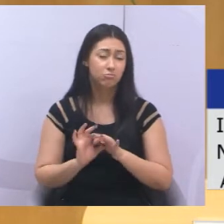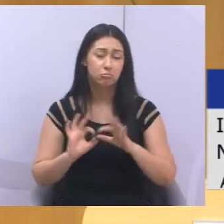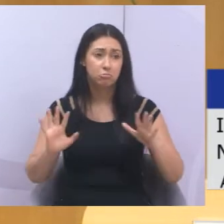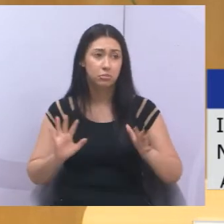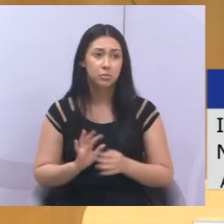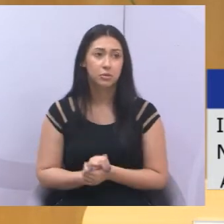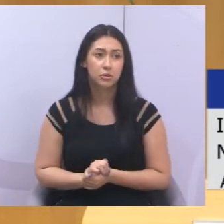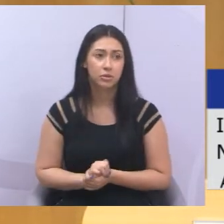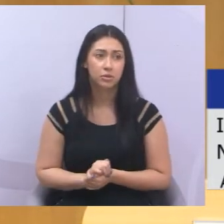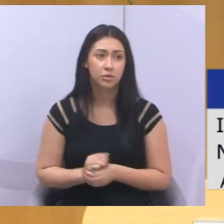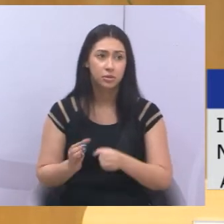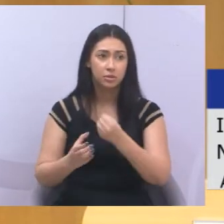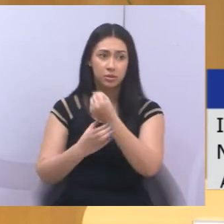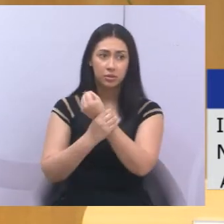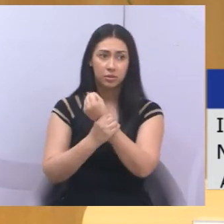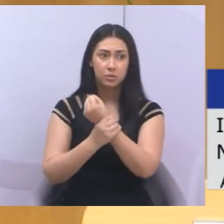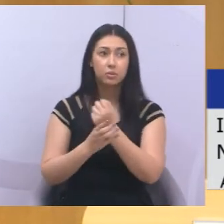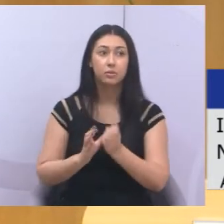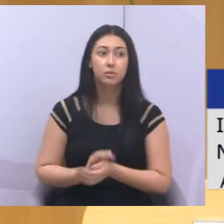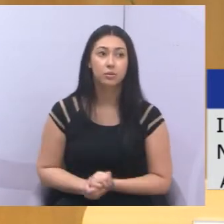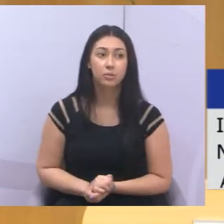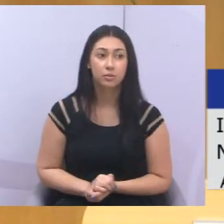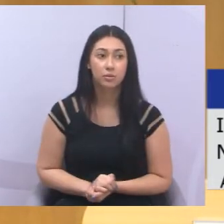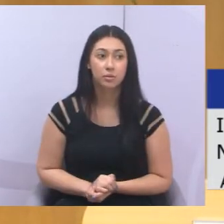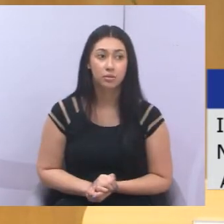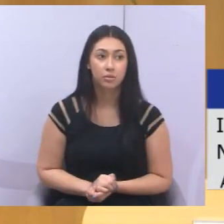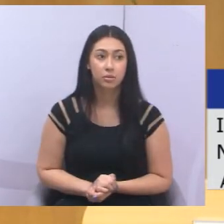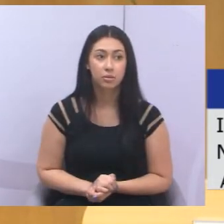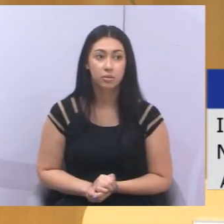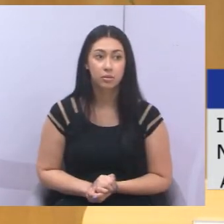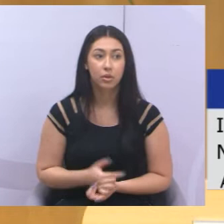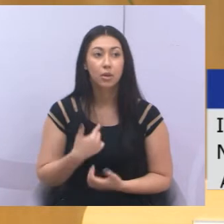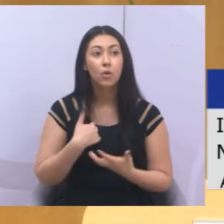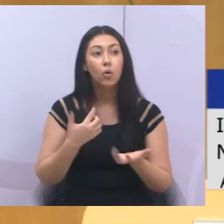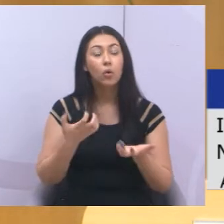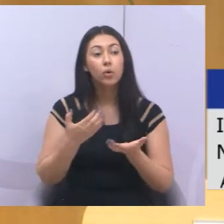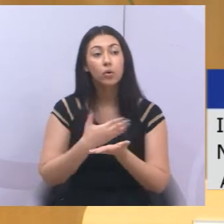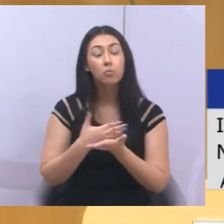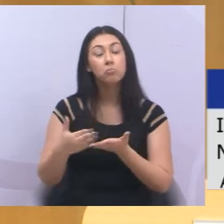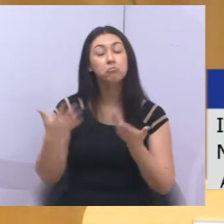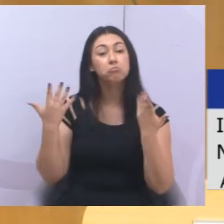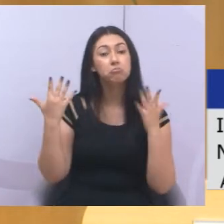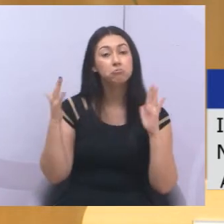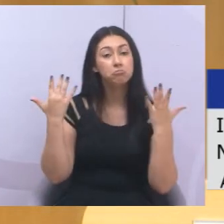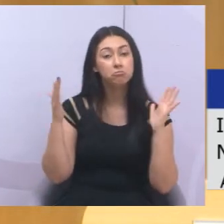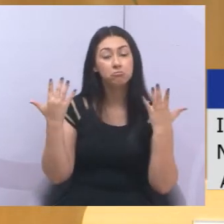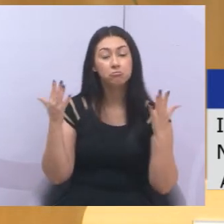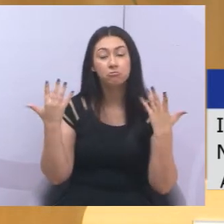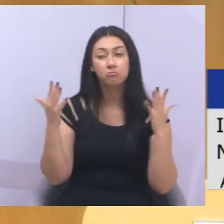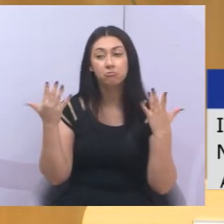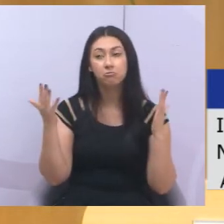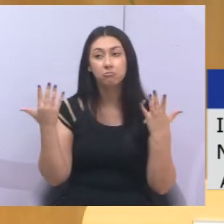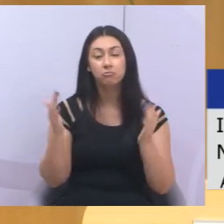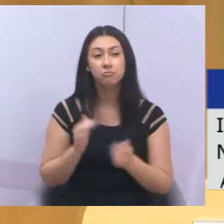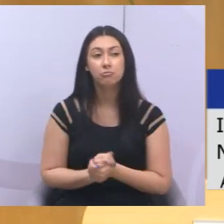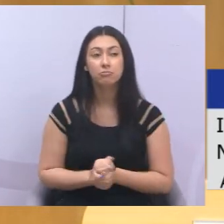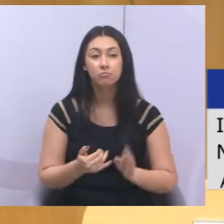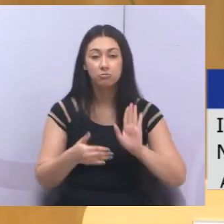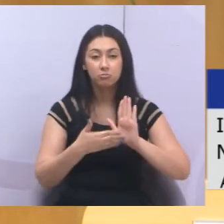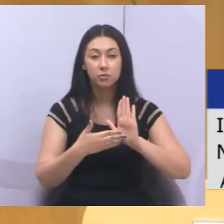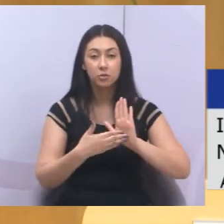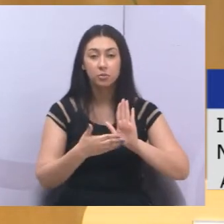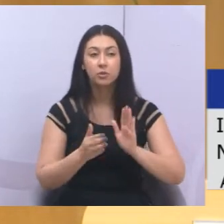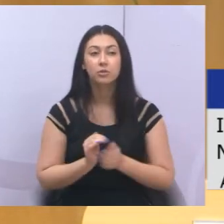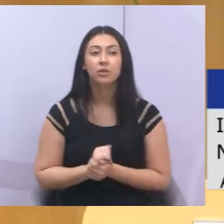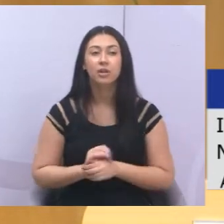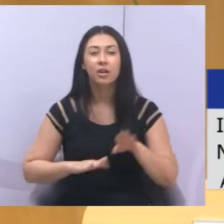maneira segura. Bom, e quero começar parabenizando você, pastor, pela propositura do